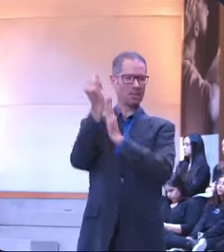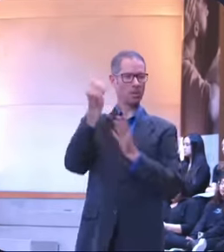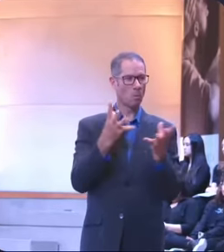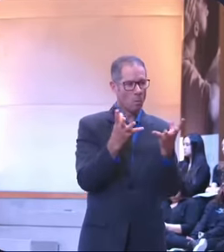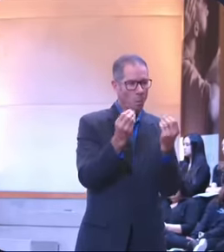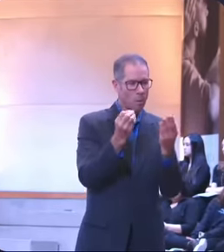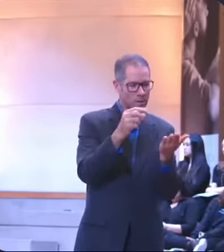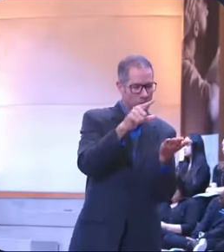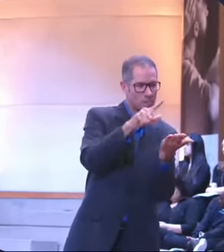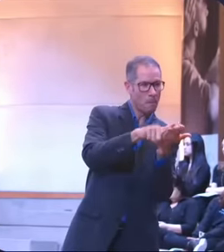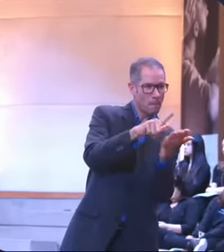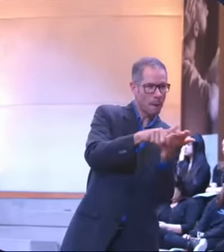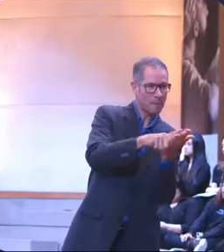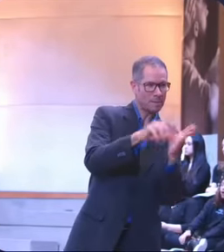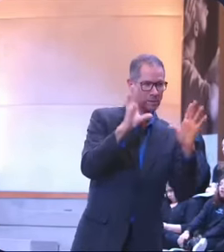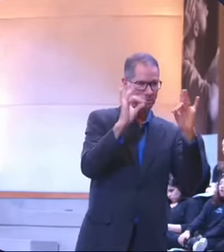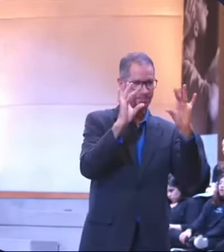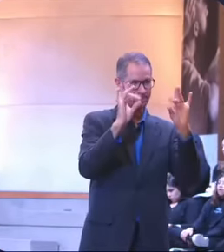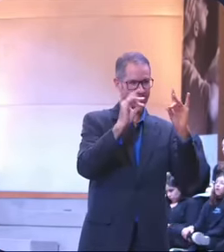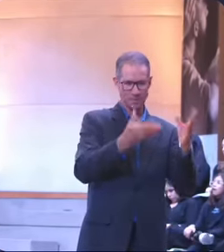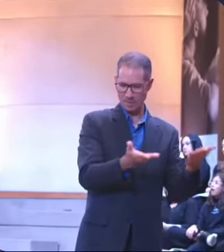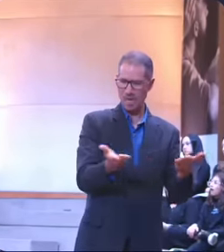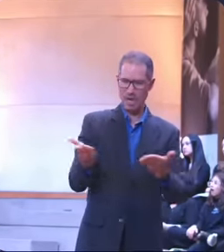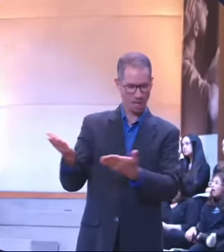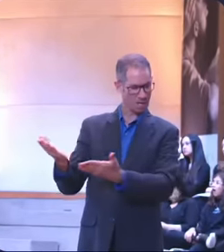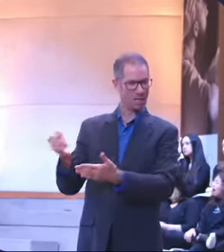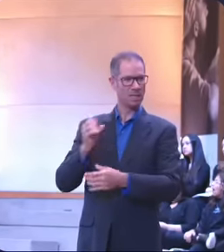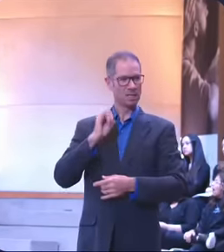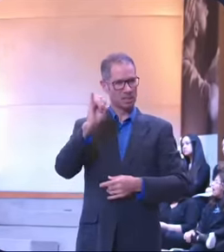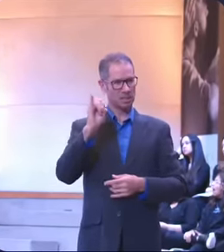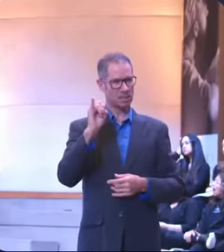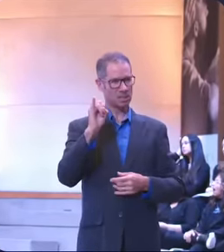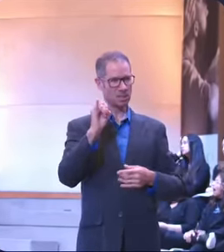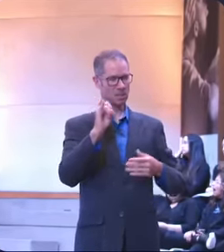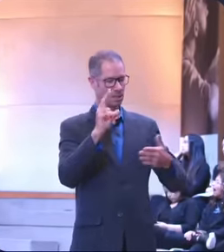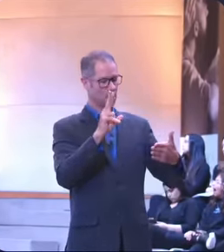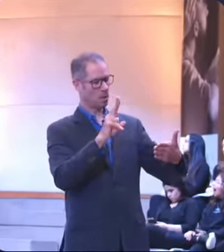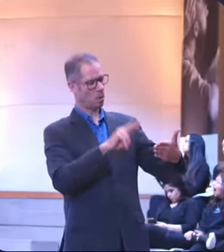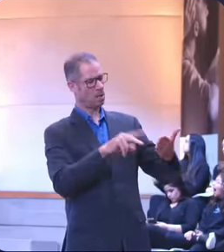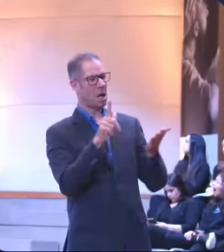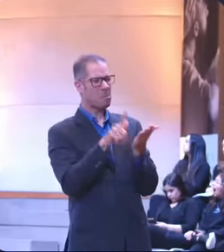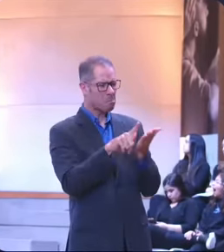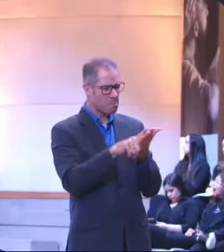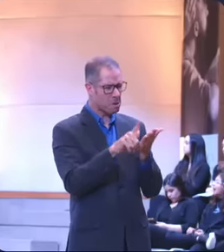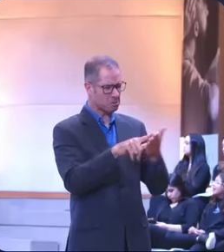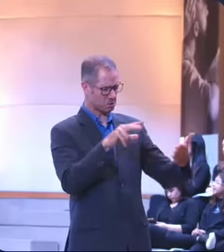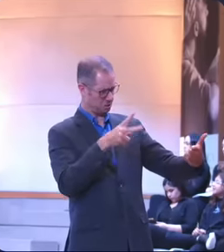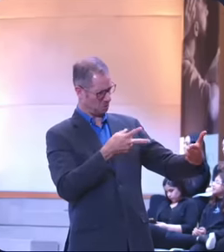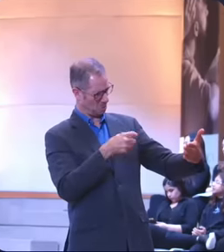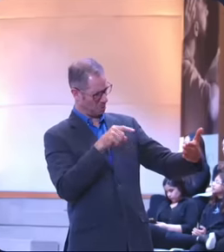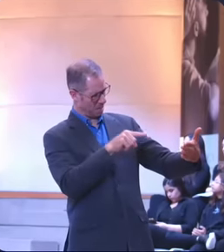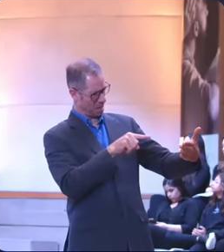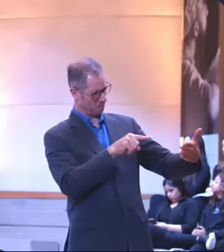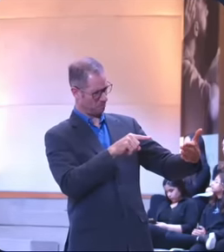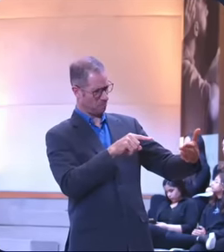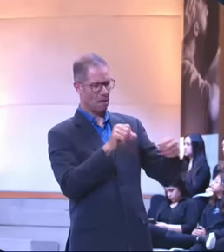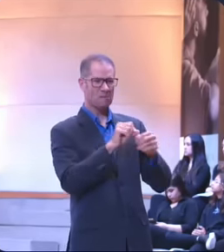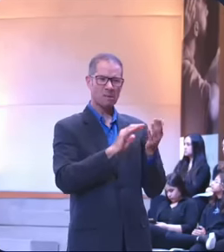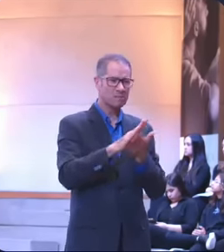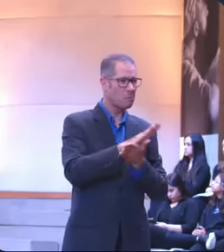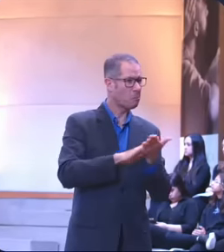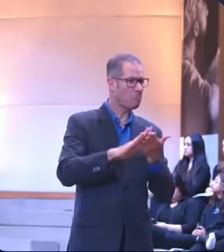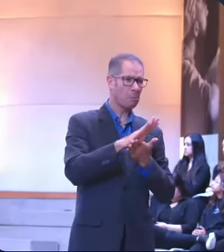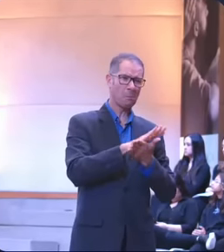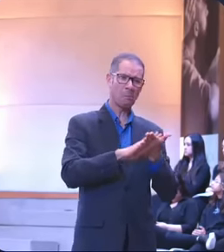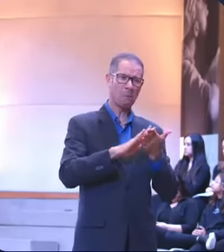pegaram papeizinhos aqui. Se você olhar para isso como um papelzinho, não vai fazer nada